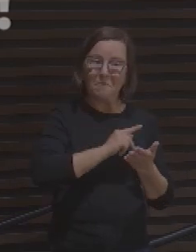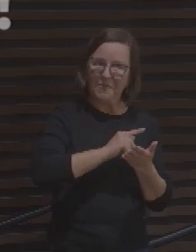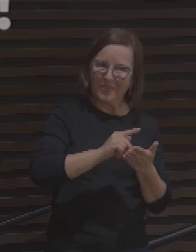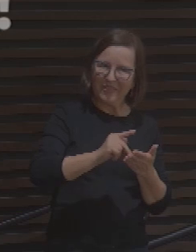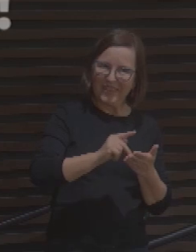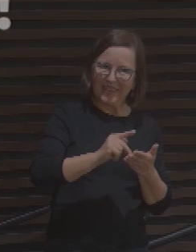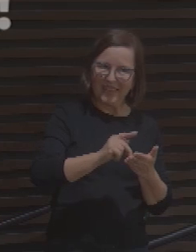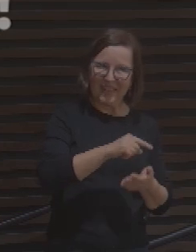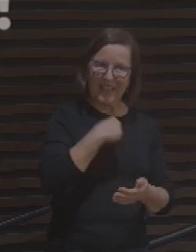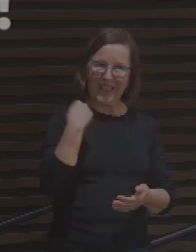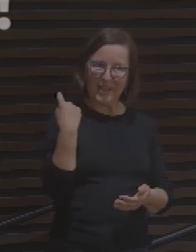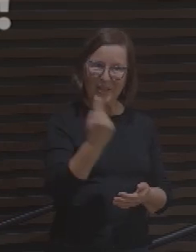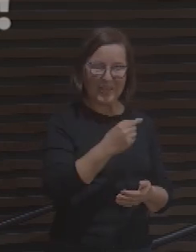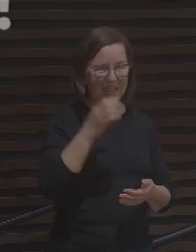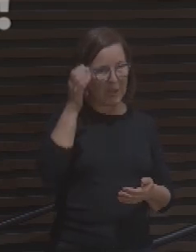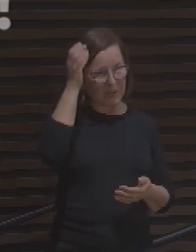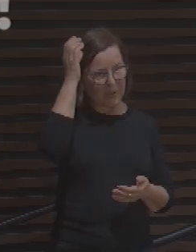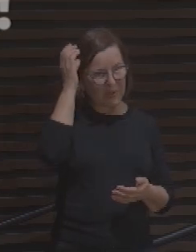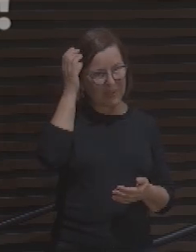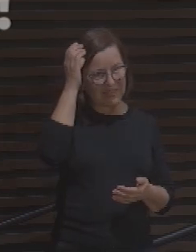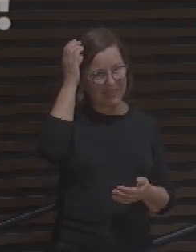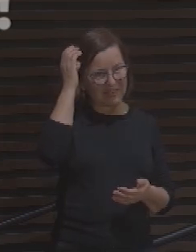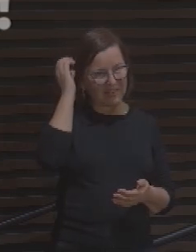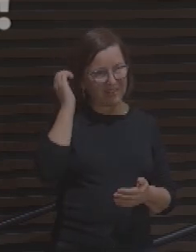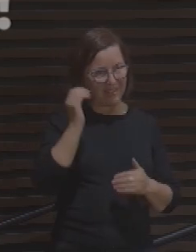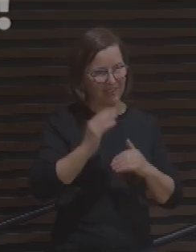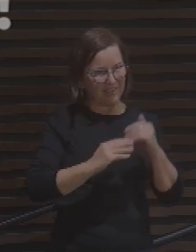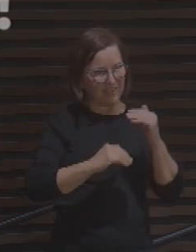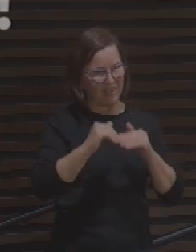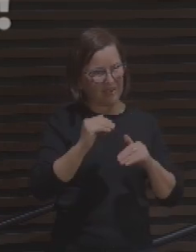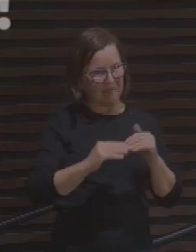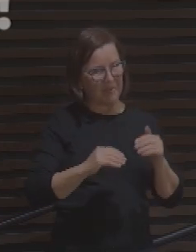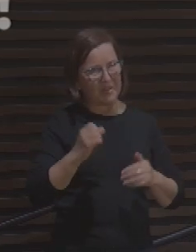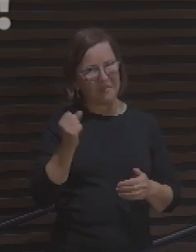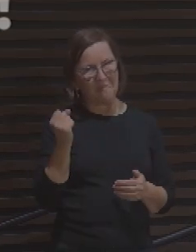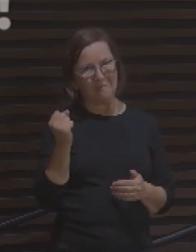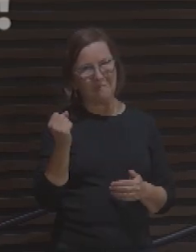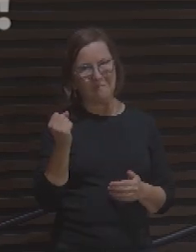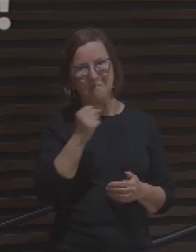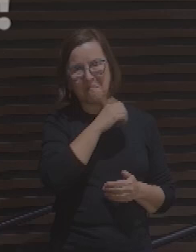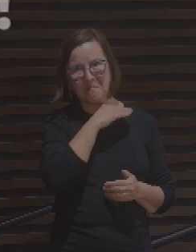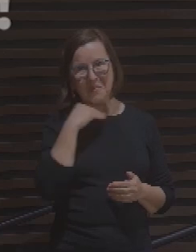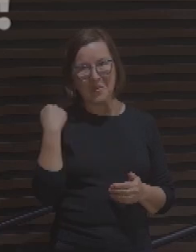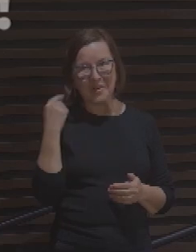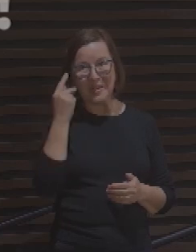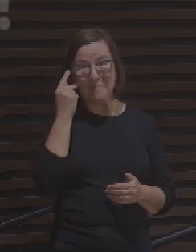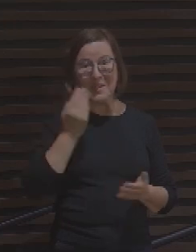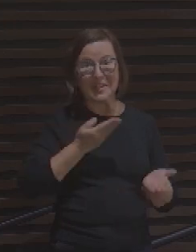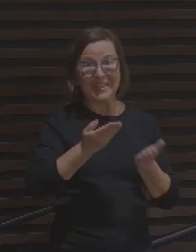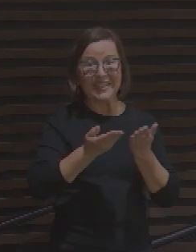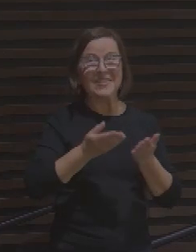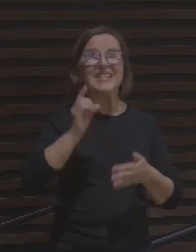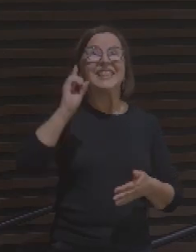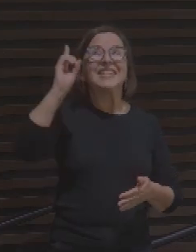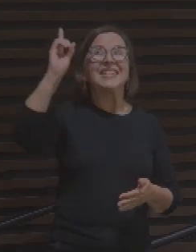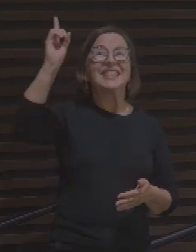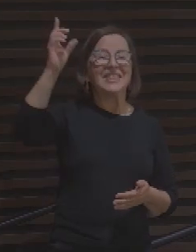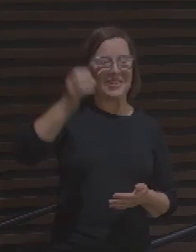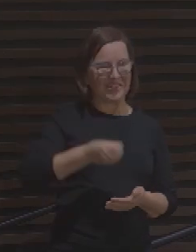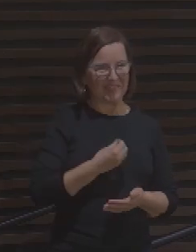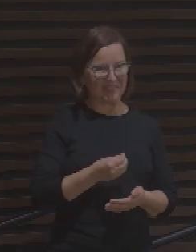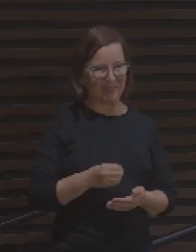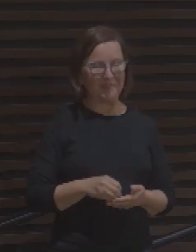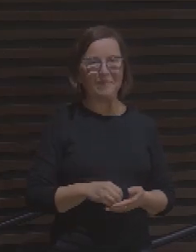a nossa consciência de obras mortas para servirmos ao Deus vivo. Por